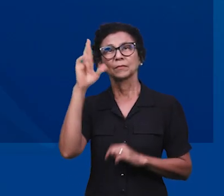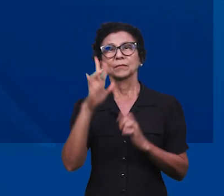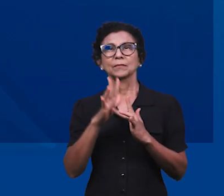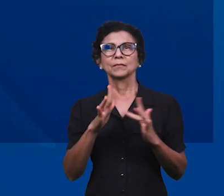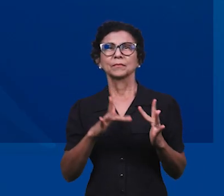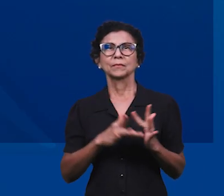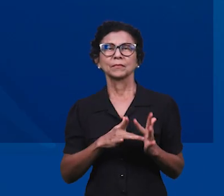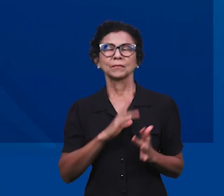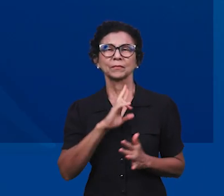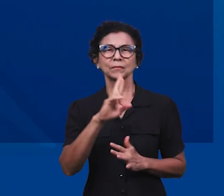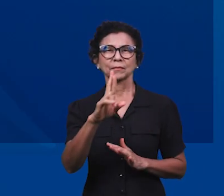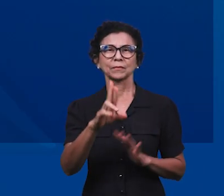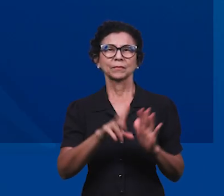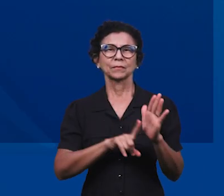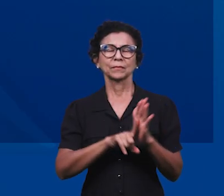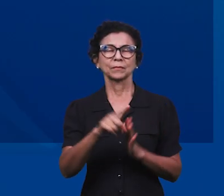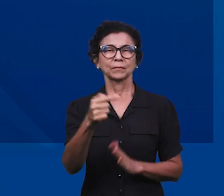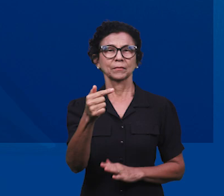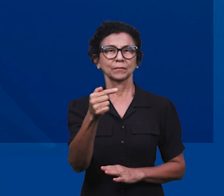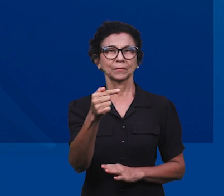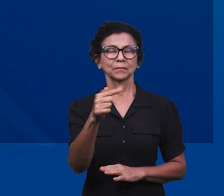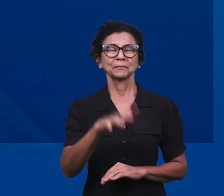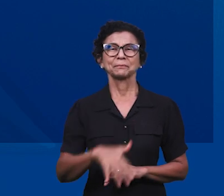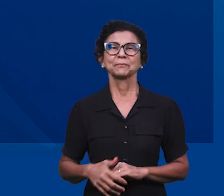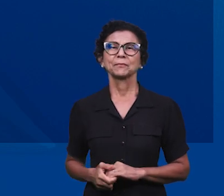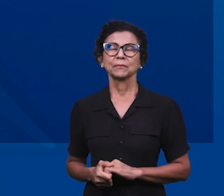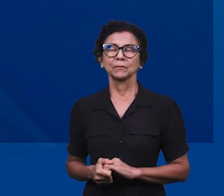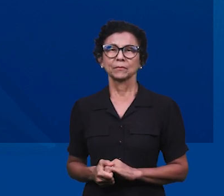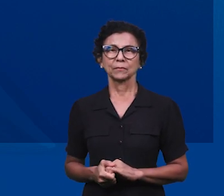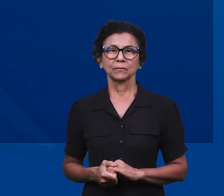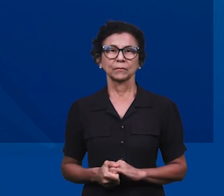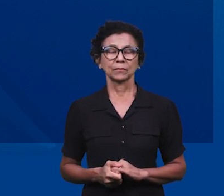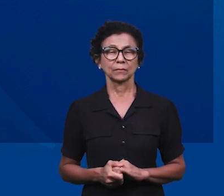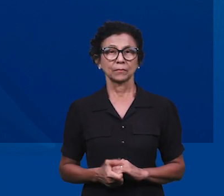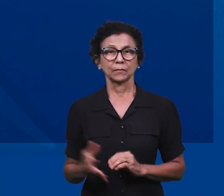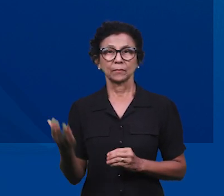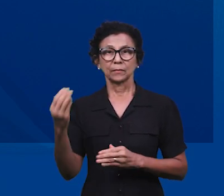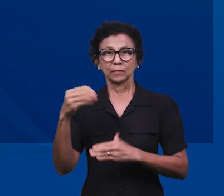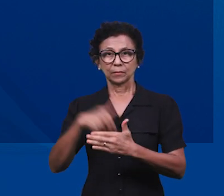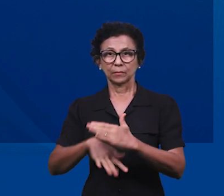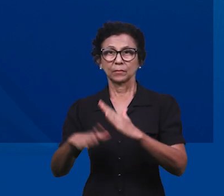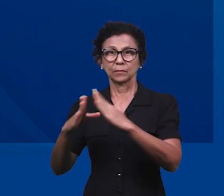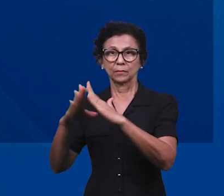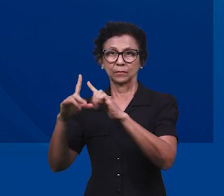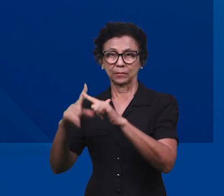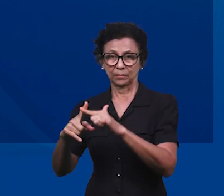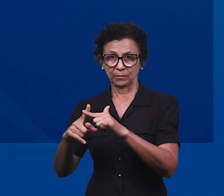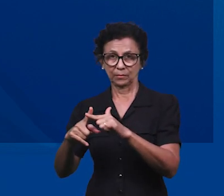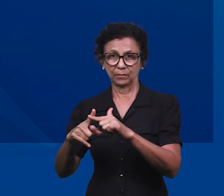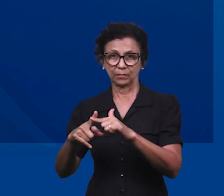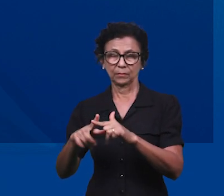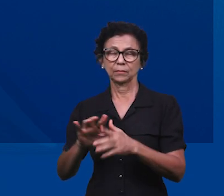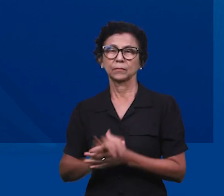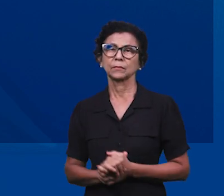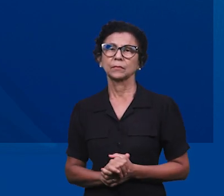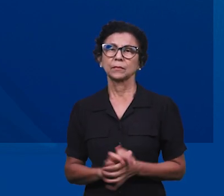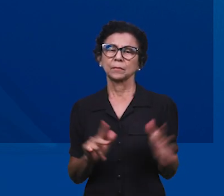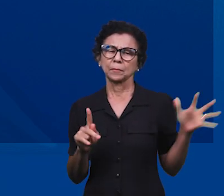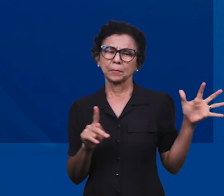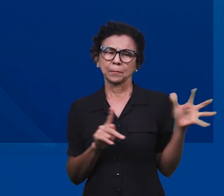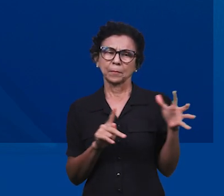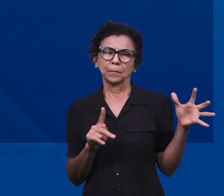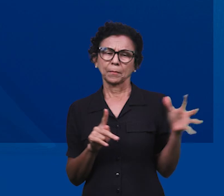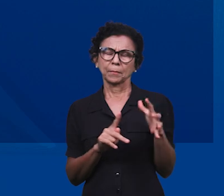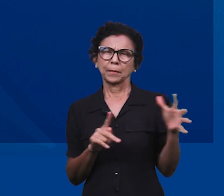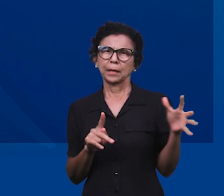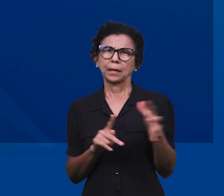Senhor, em resposta à nossa pergunta de número 7, as oposições internas vividas pela igreja de Pérgamo foi